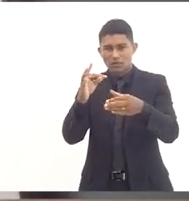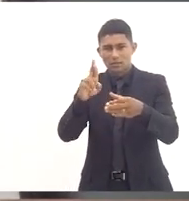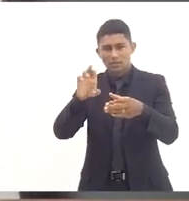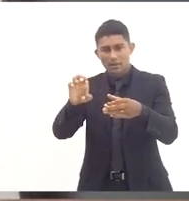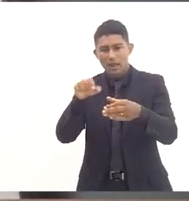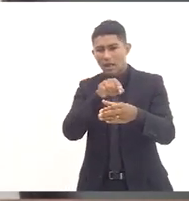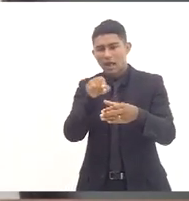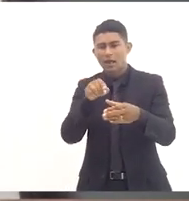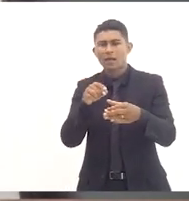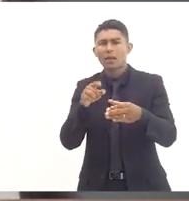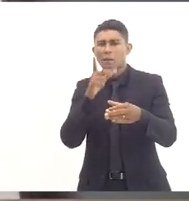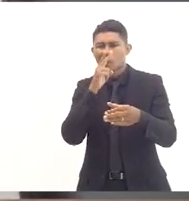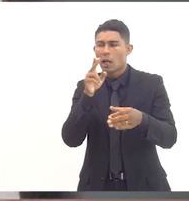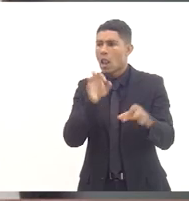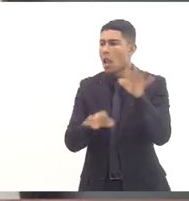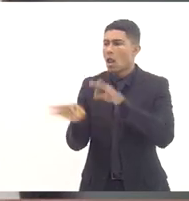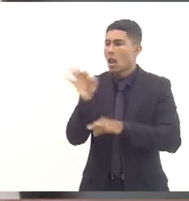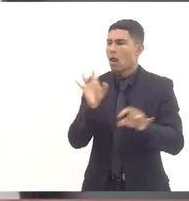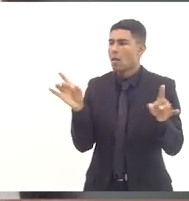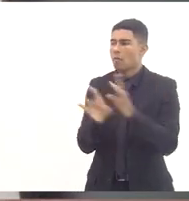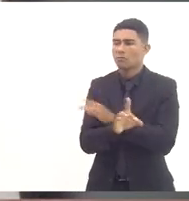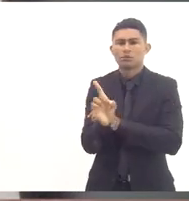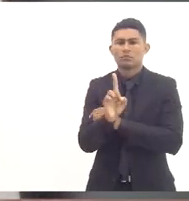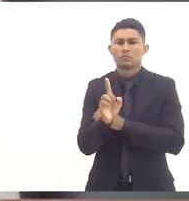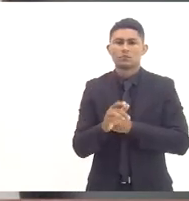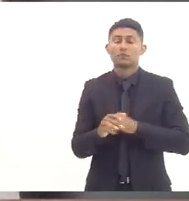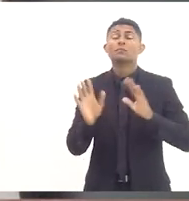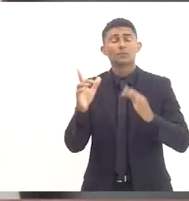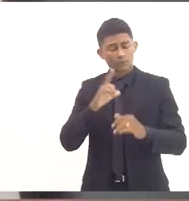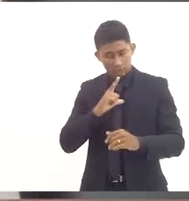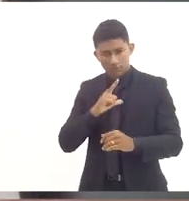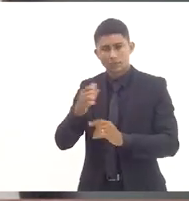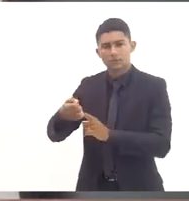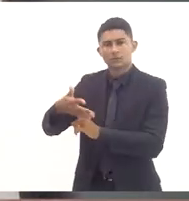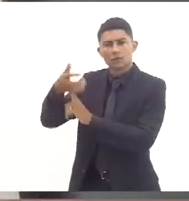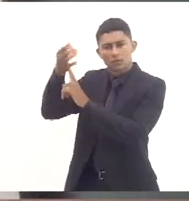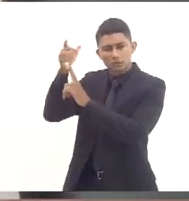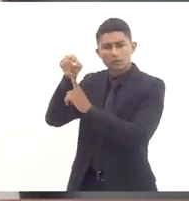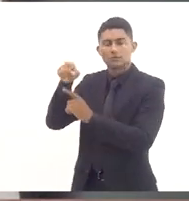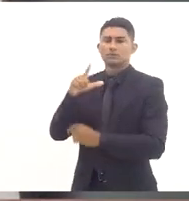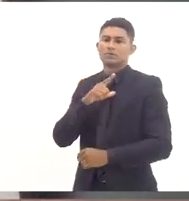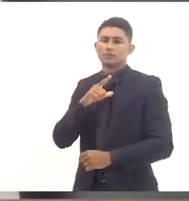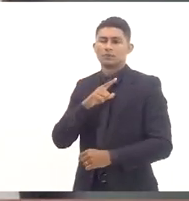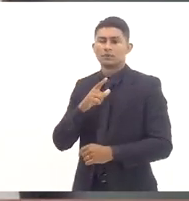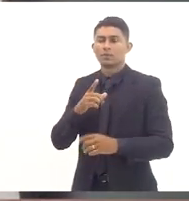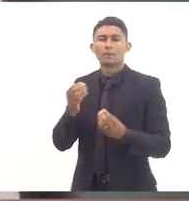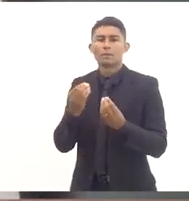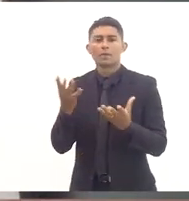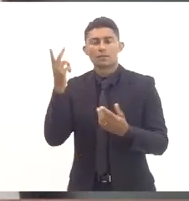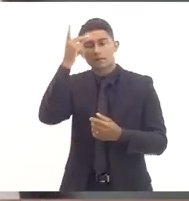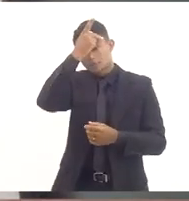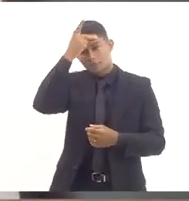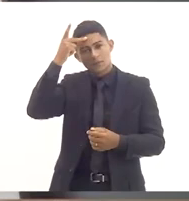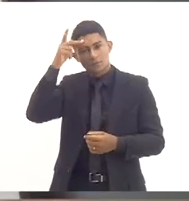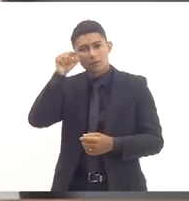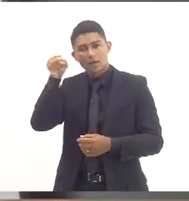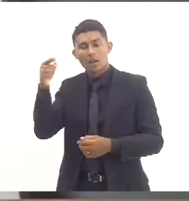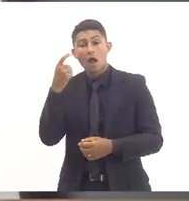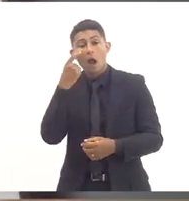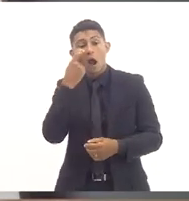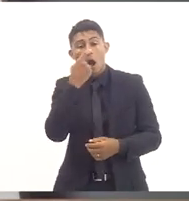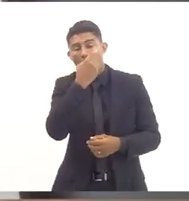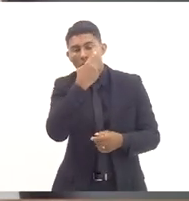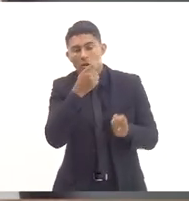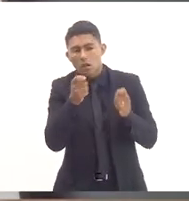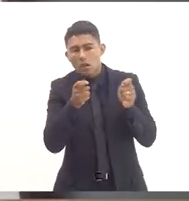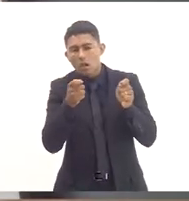assistiva para isso parece tipo de escolha daqueles que não conseguem né acessar manualmente daqueles que é controle pelos olhos